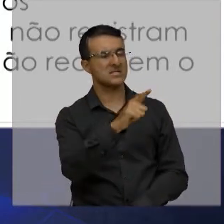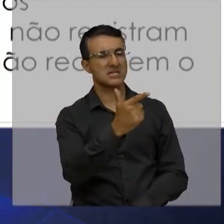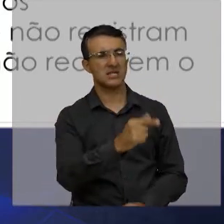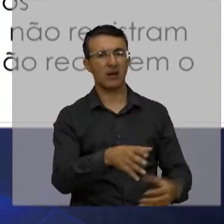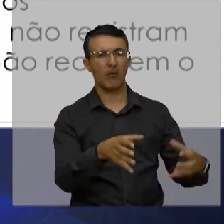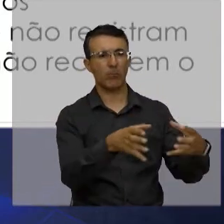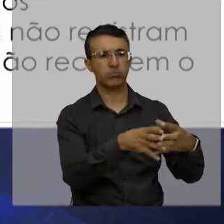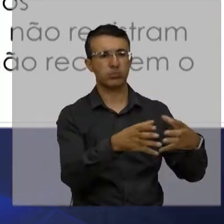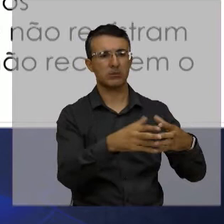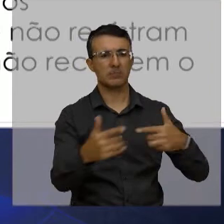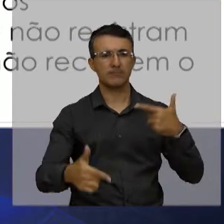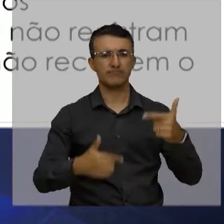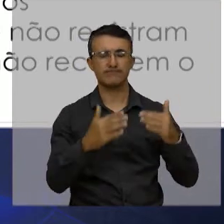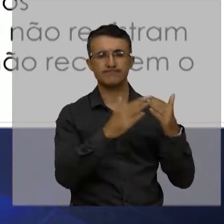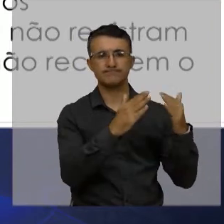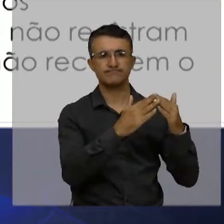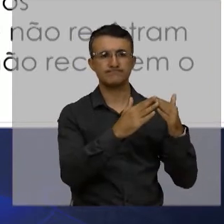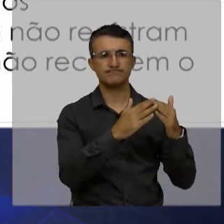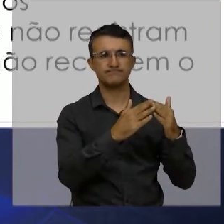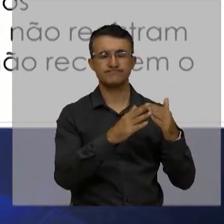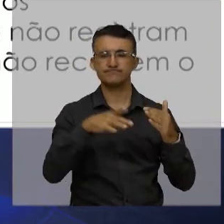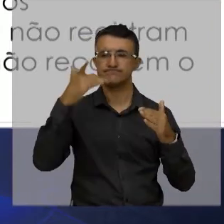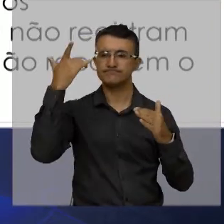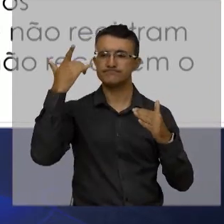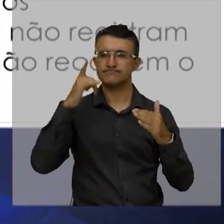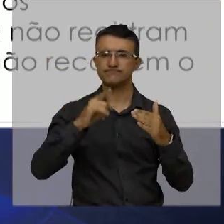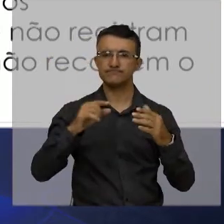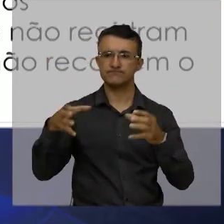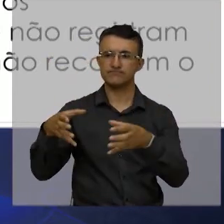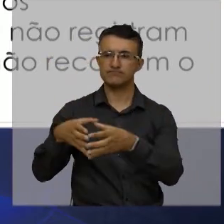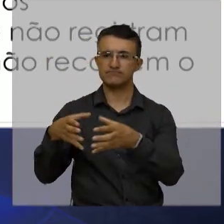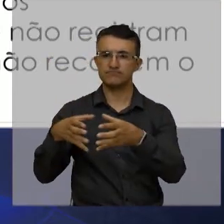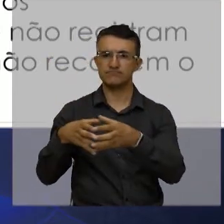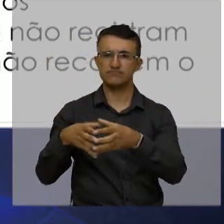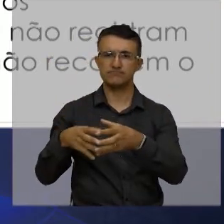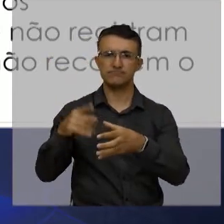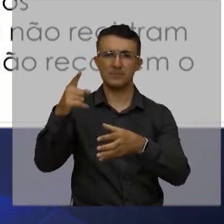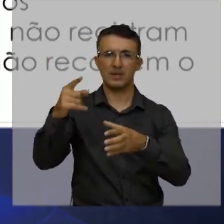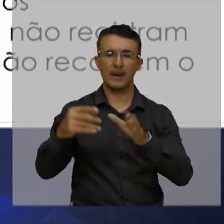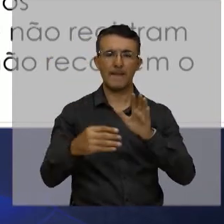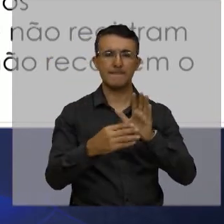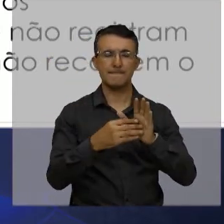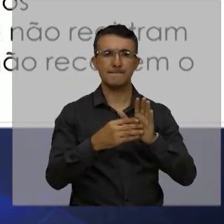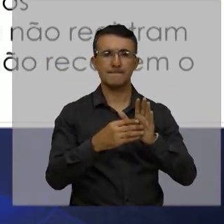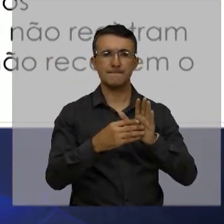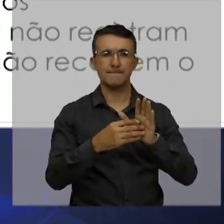Conquistas históricas da categoria, que foi essa proposta da Constituição